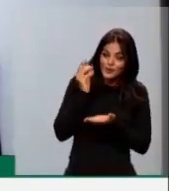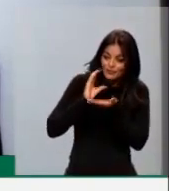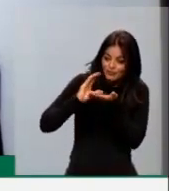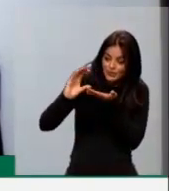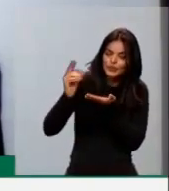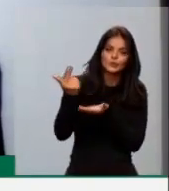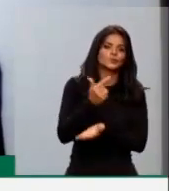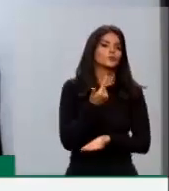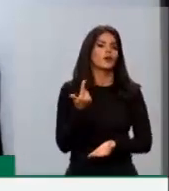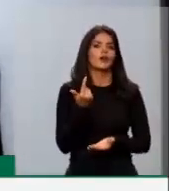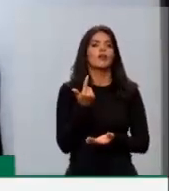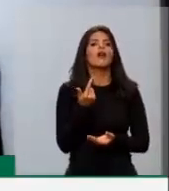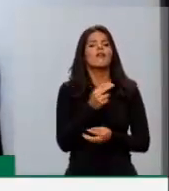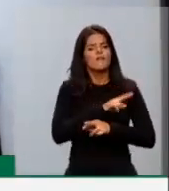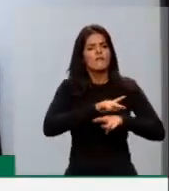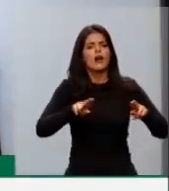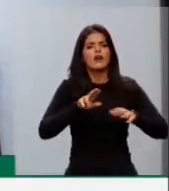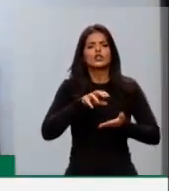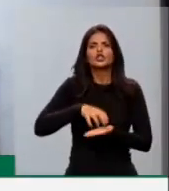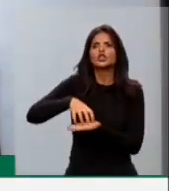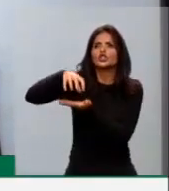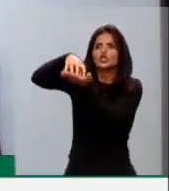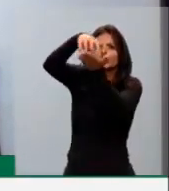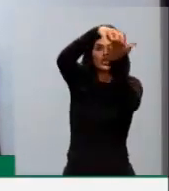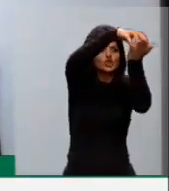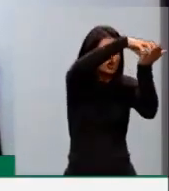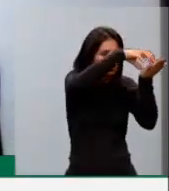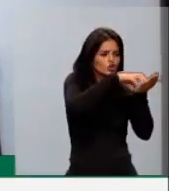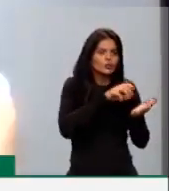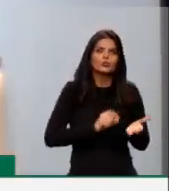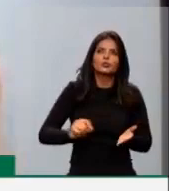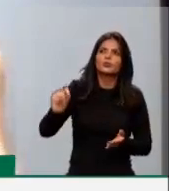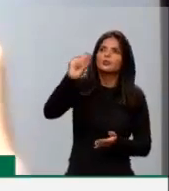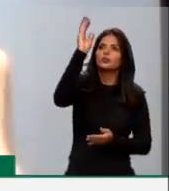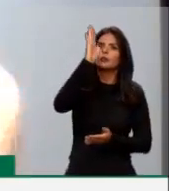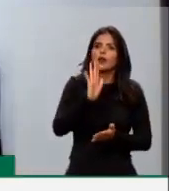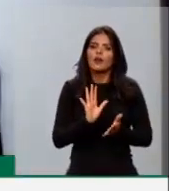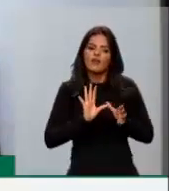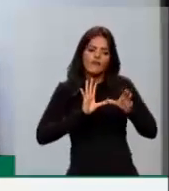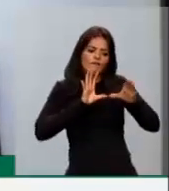várias instituições no Brasil, né? Mas a gente tem feito um esforço